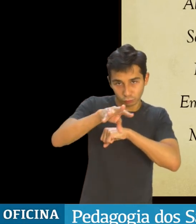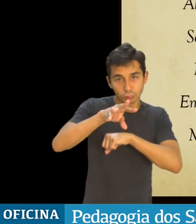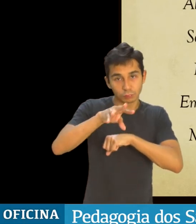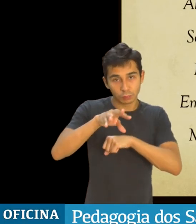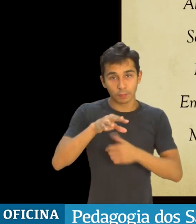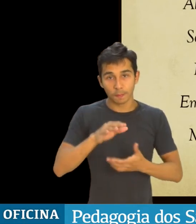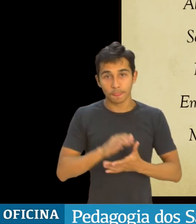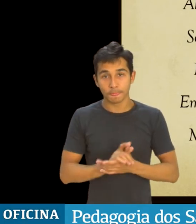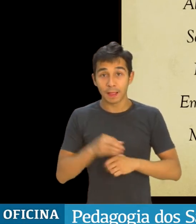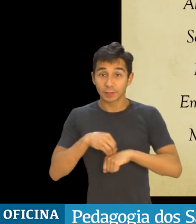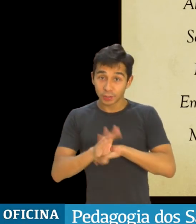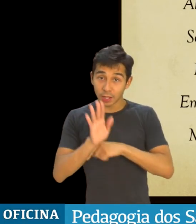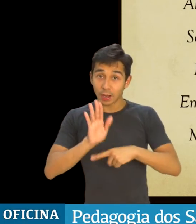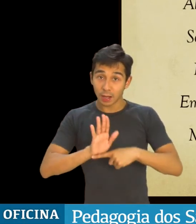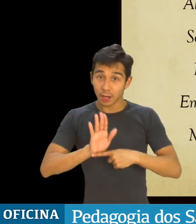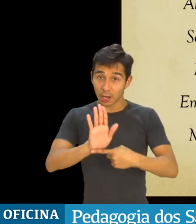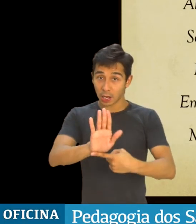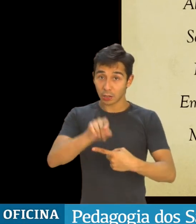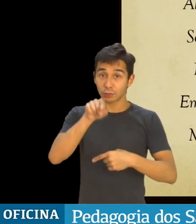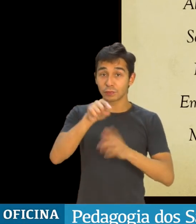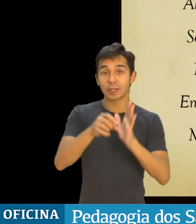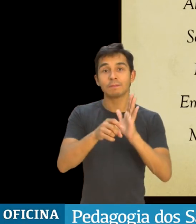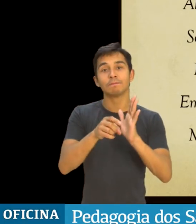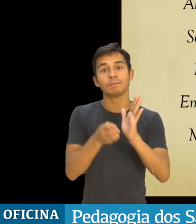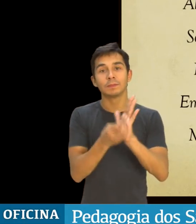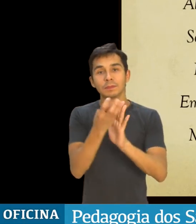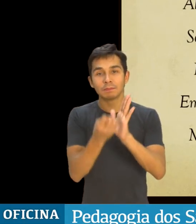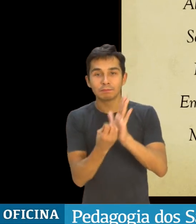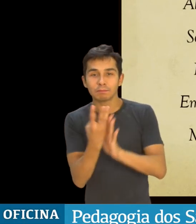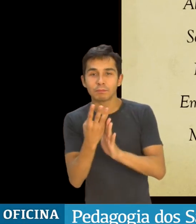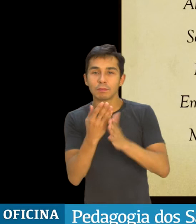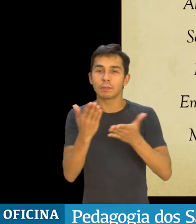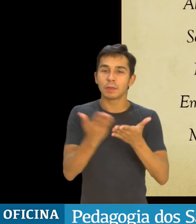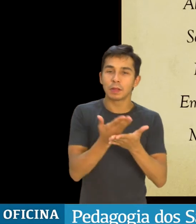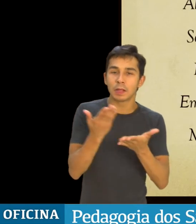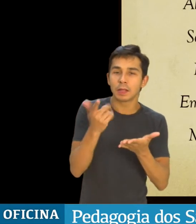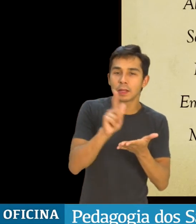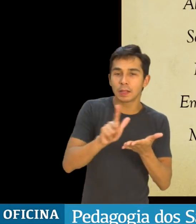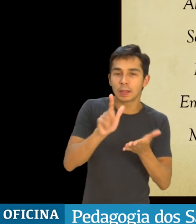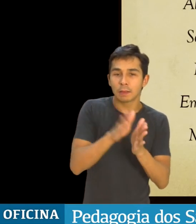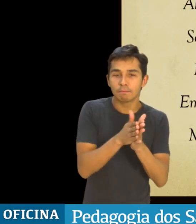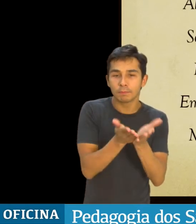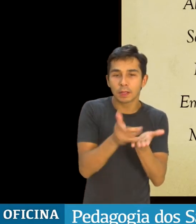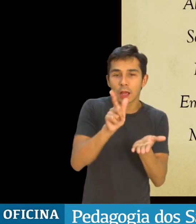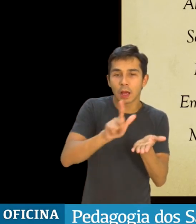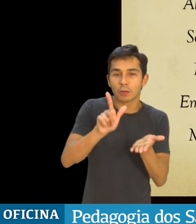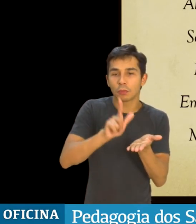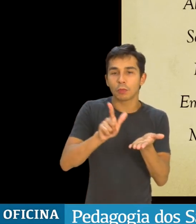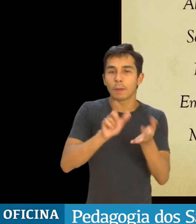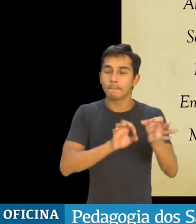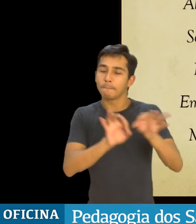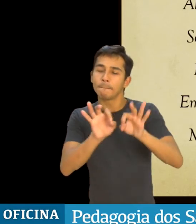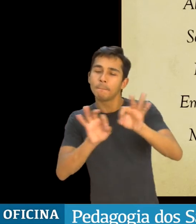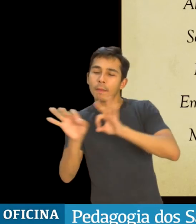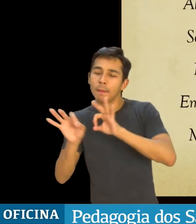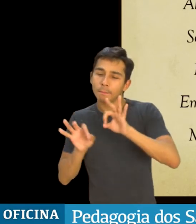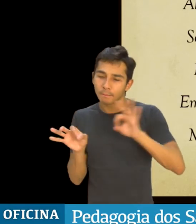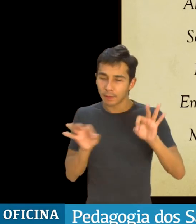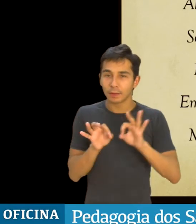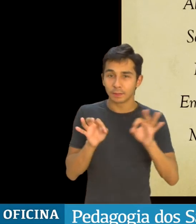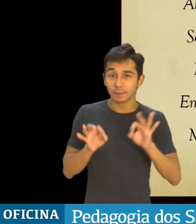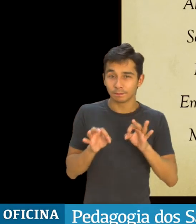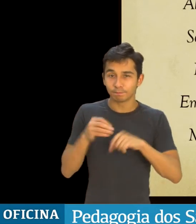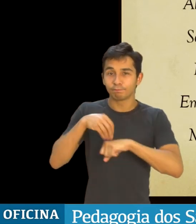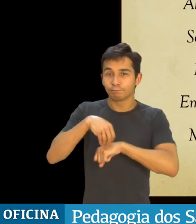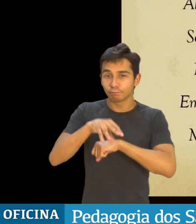indicações para preparar esse arsenal poético literário que a gente conversou ao longo desse encontro de